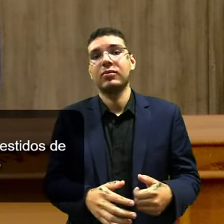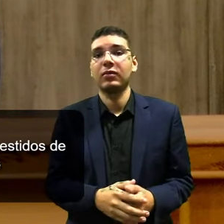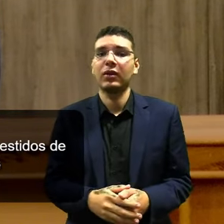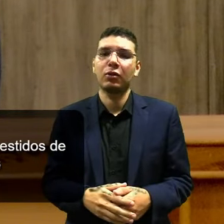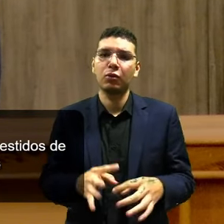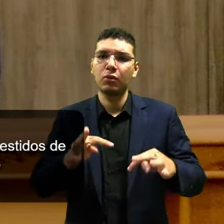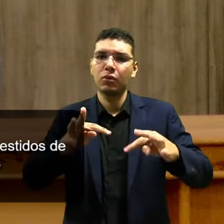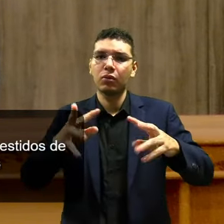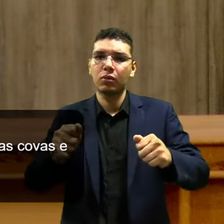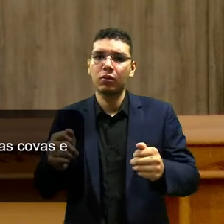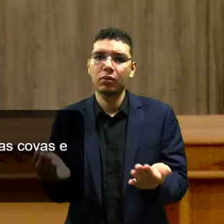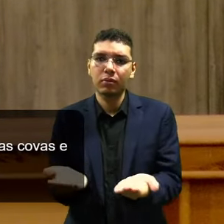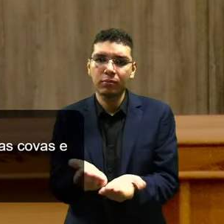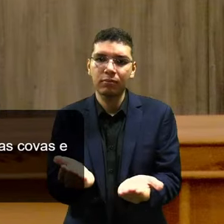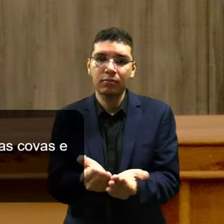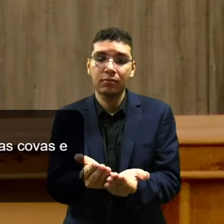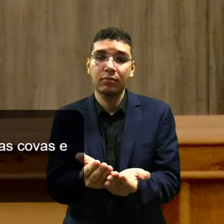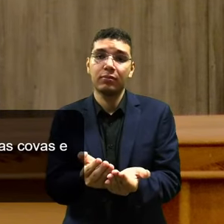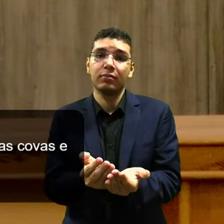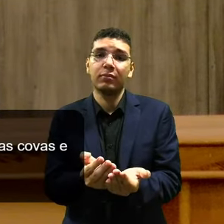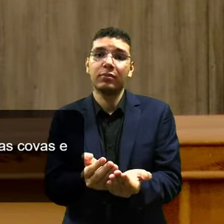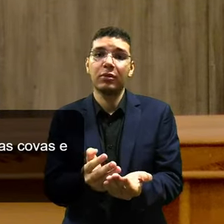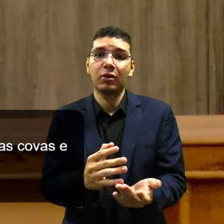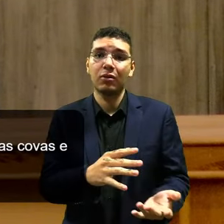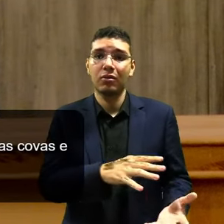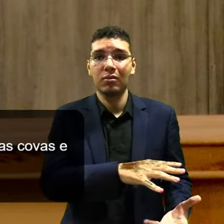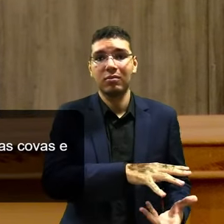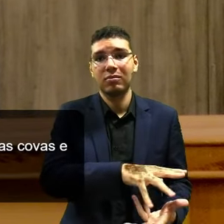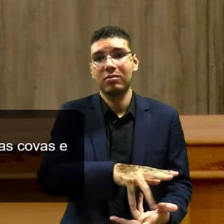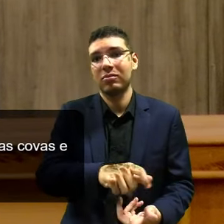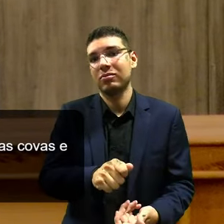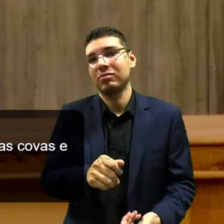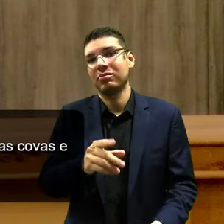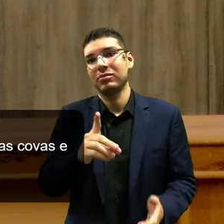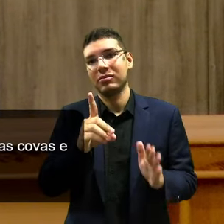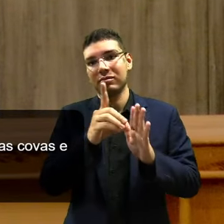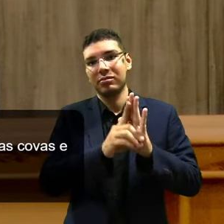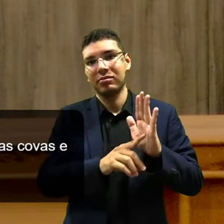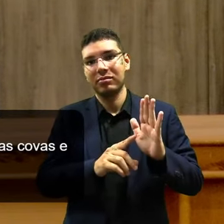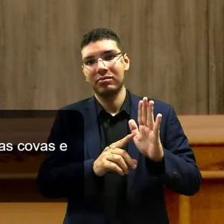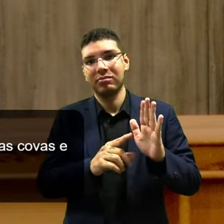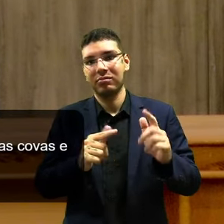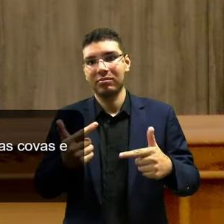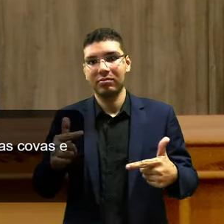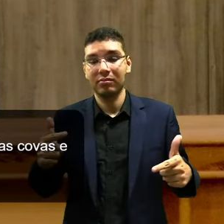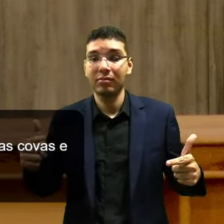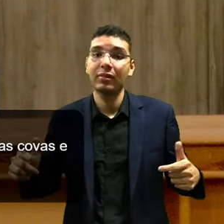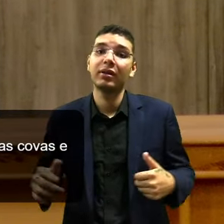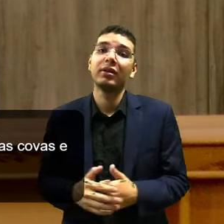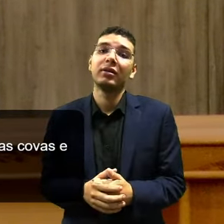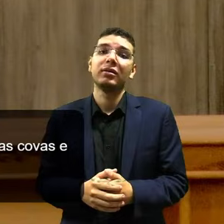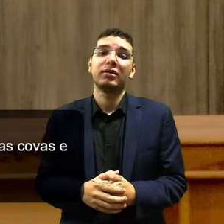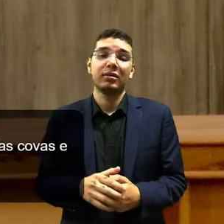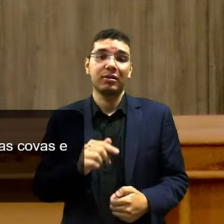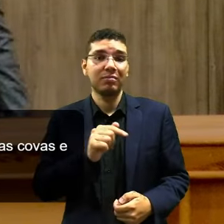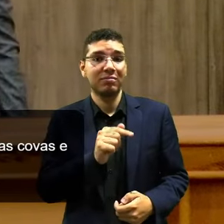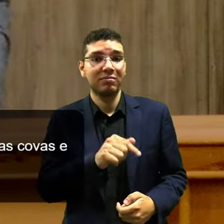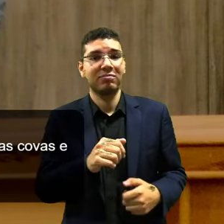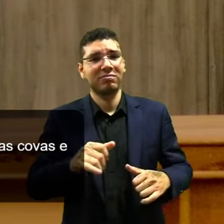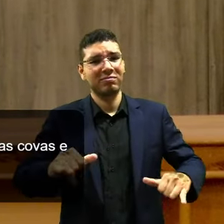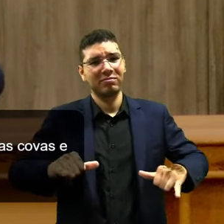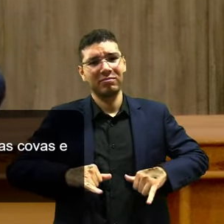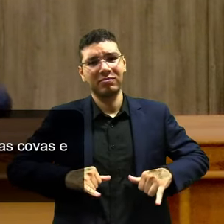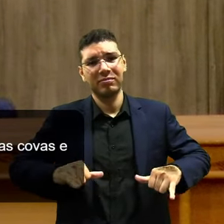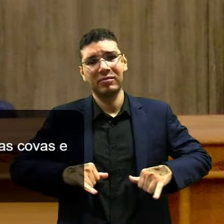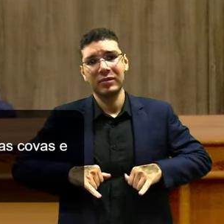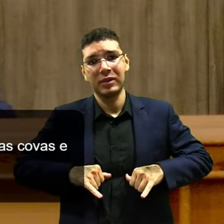vai dos quais o mundo não era Digno errantes pelos desertos e montes e pelas Covas e cavernas da terra é assim